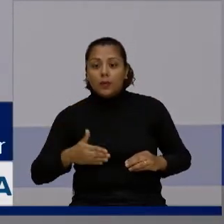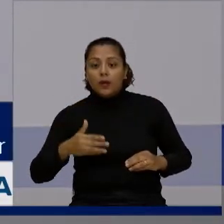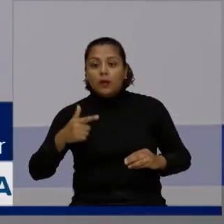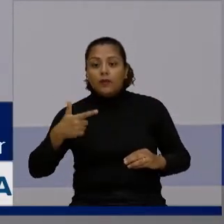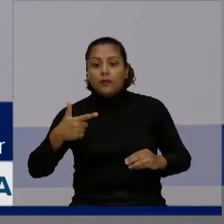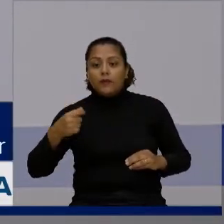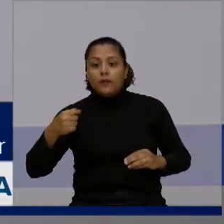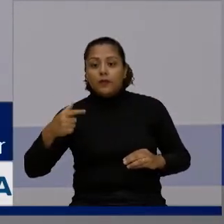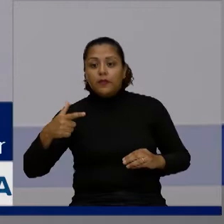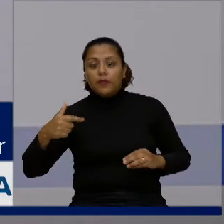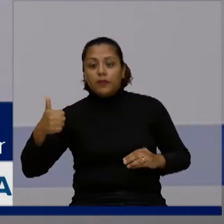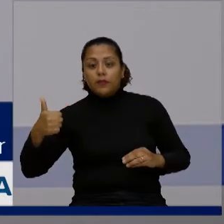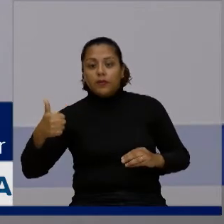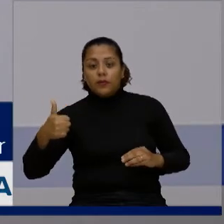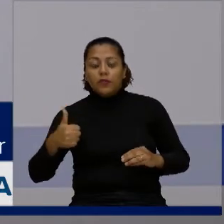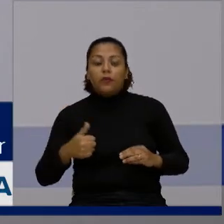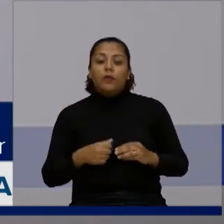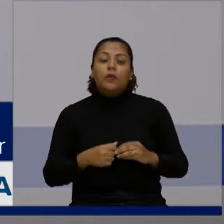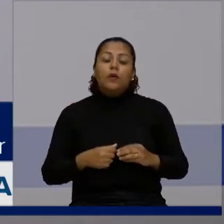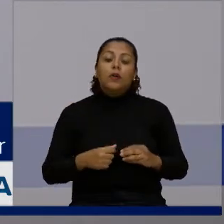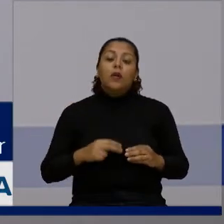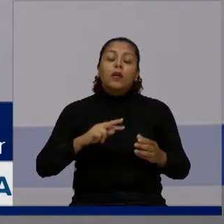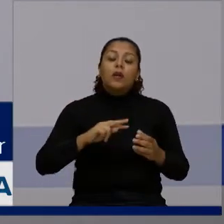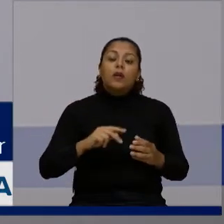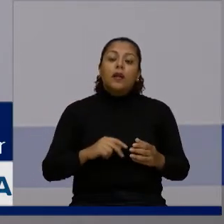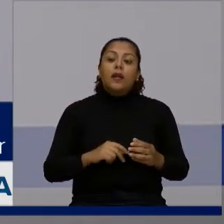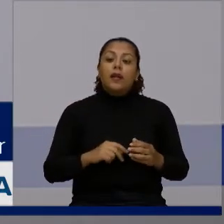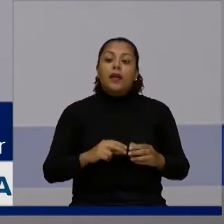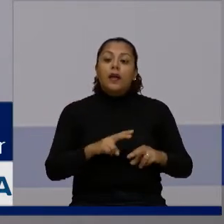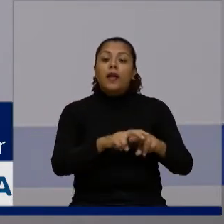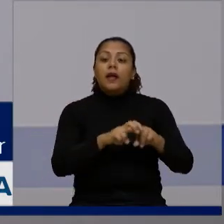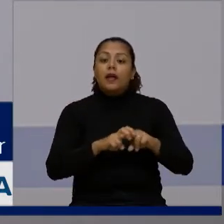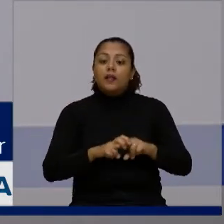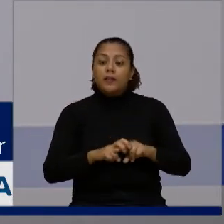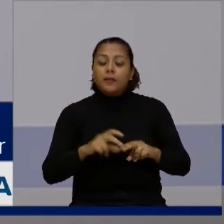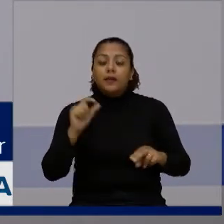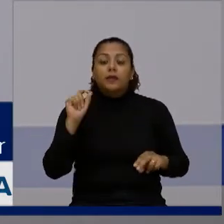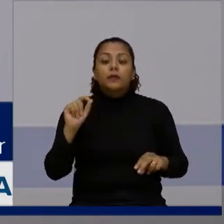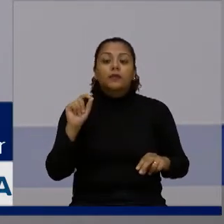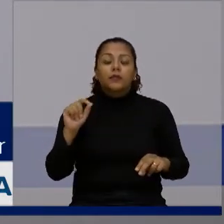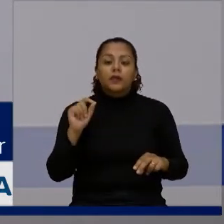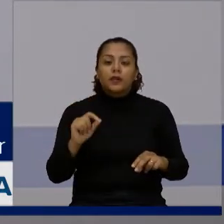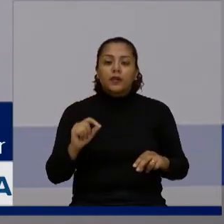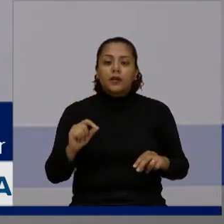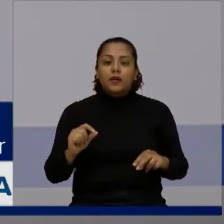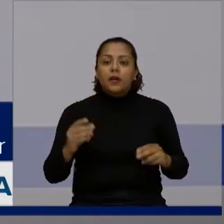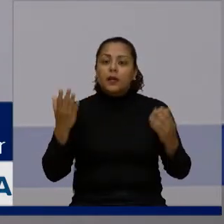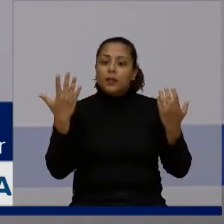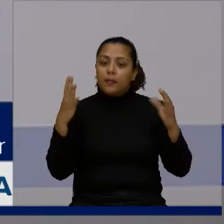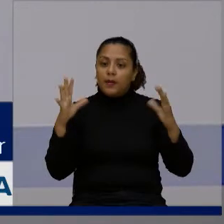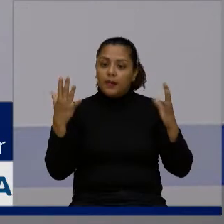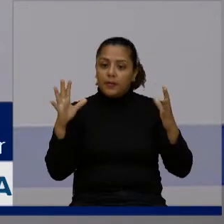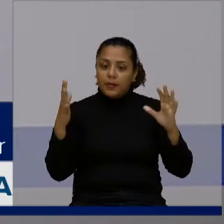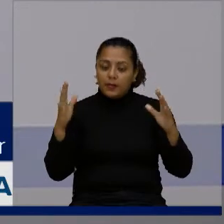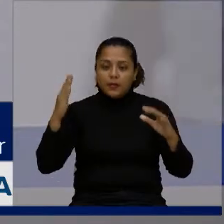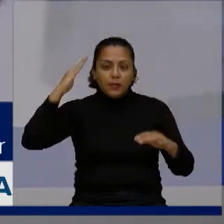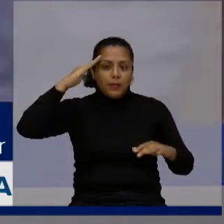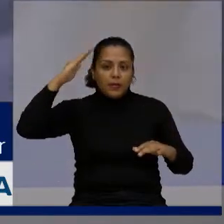151/2021, ela trata de parabenizar o Tenente-Coronel Osiris